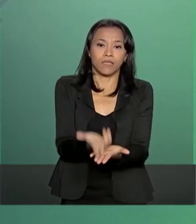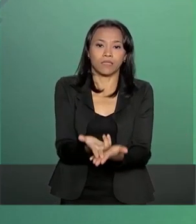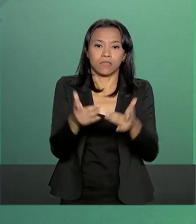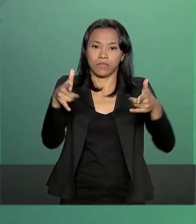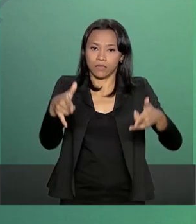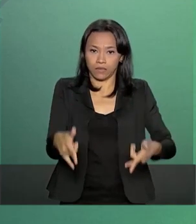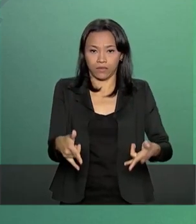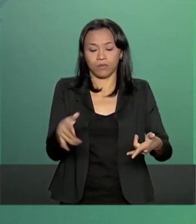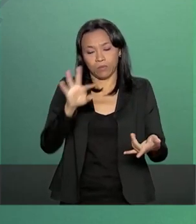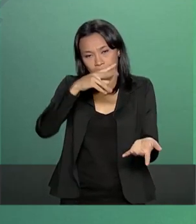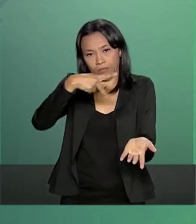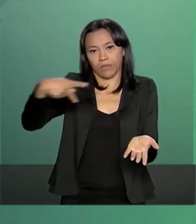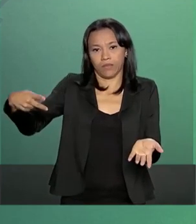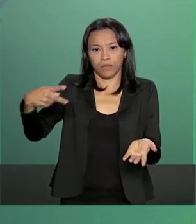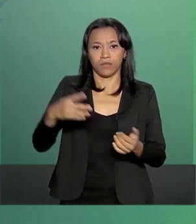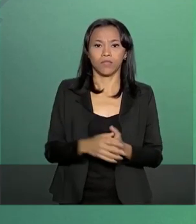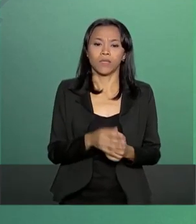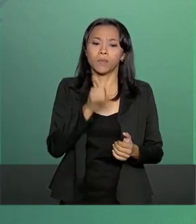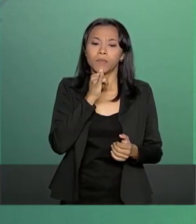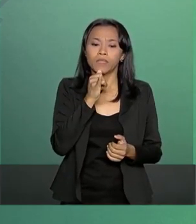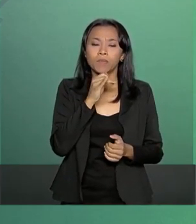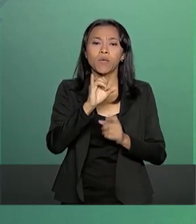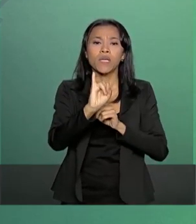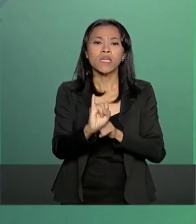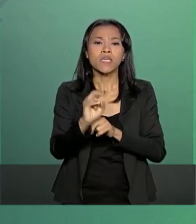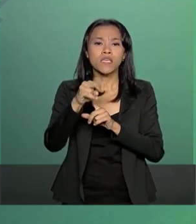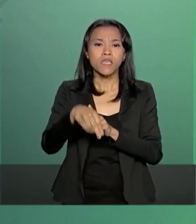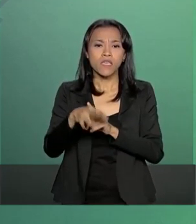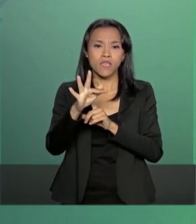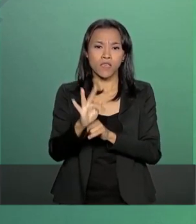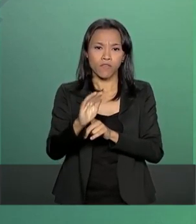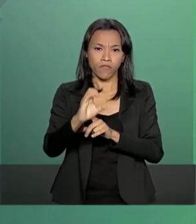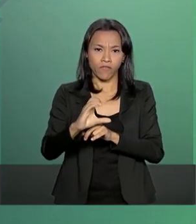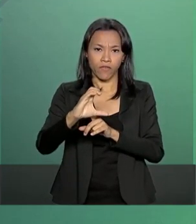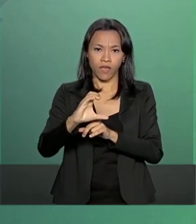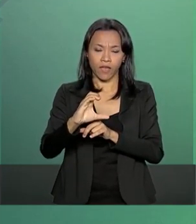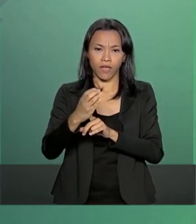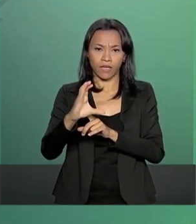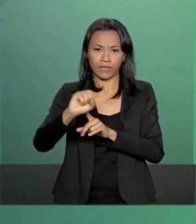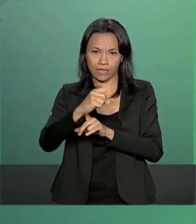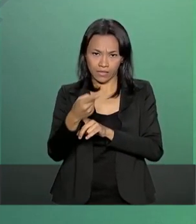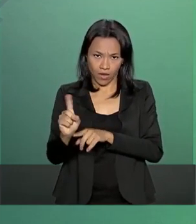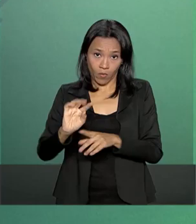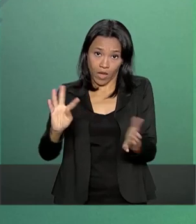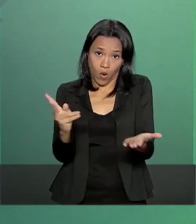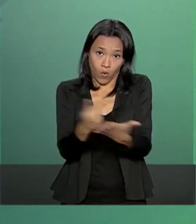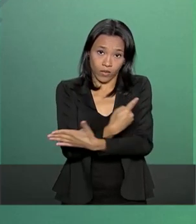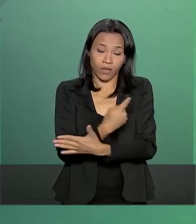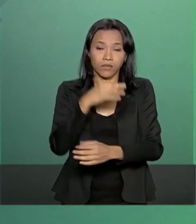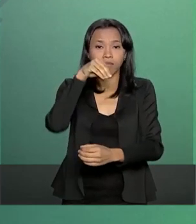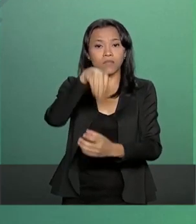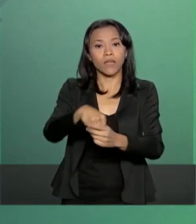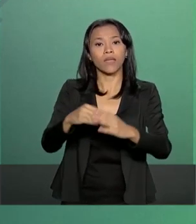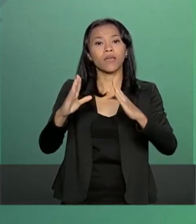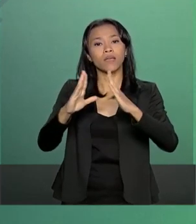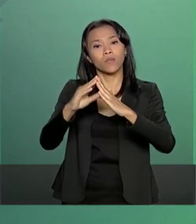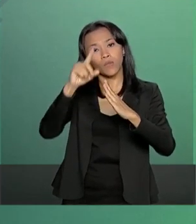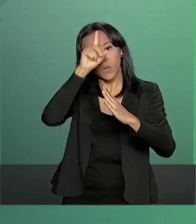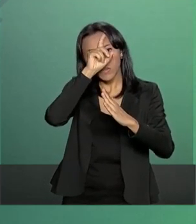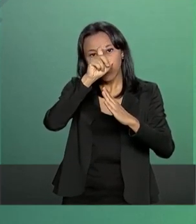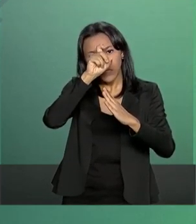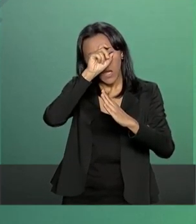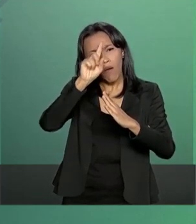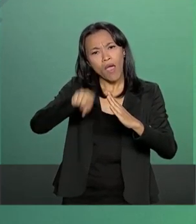Questão relativa a infecções. A maioria das infecções hospitalares é associada a dispositivos